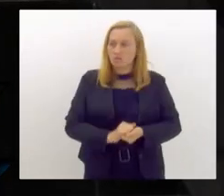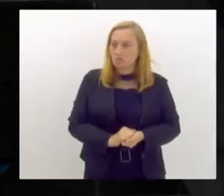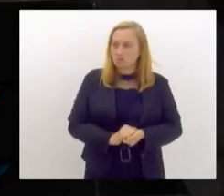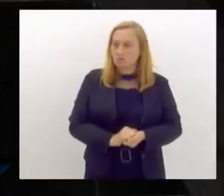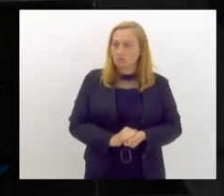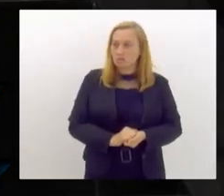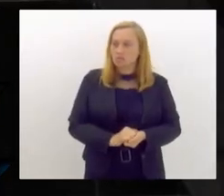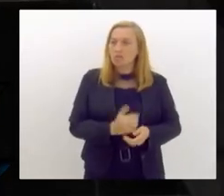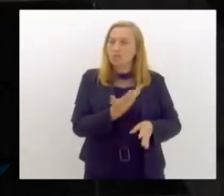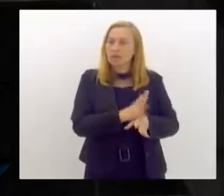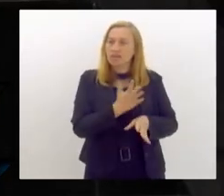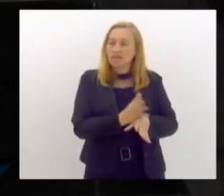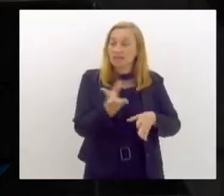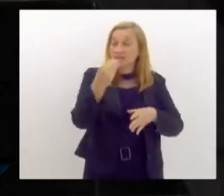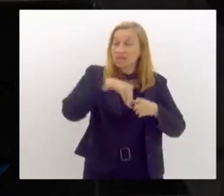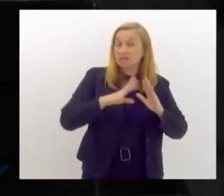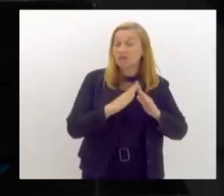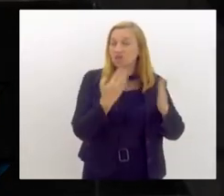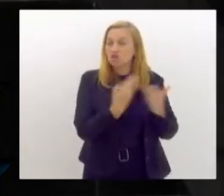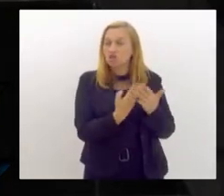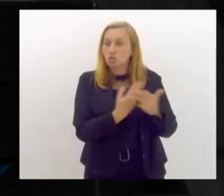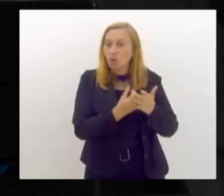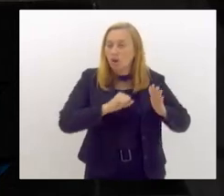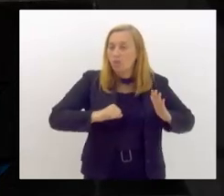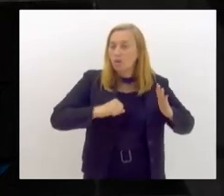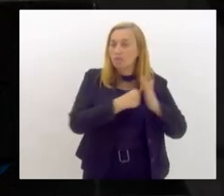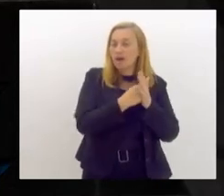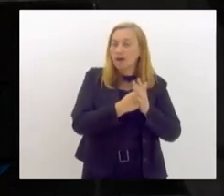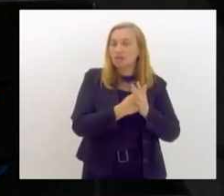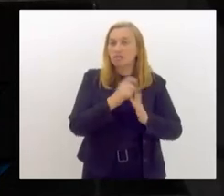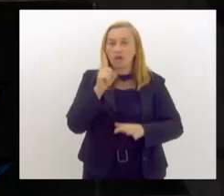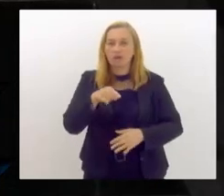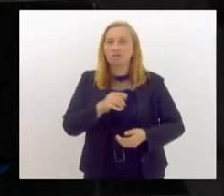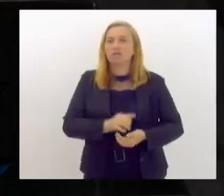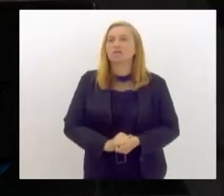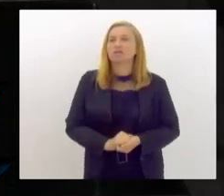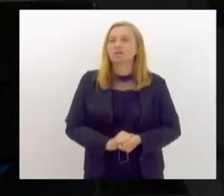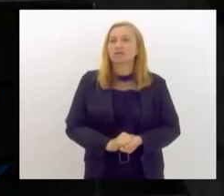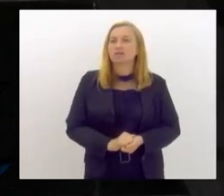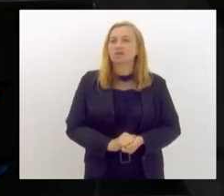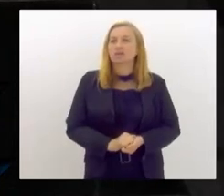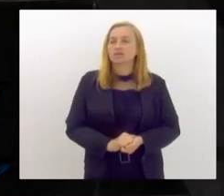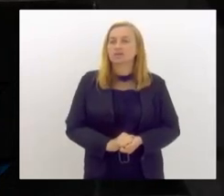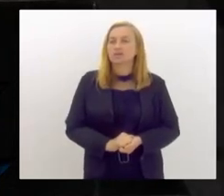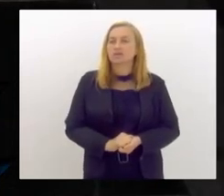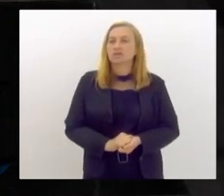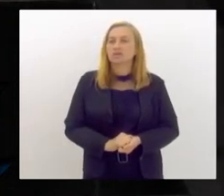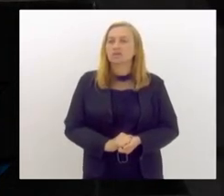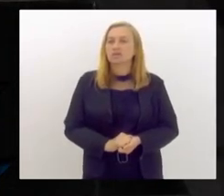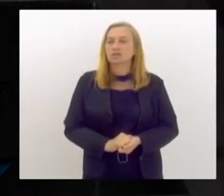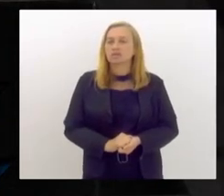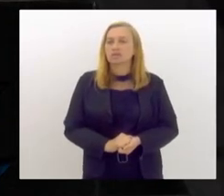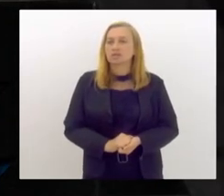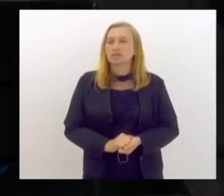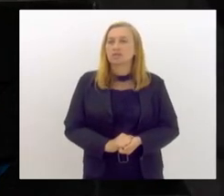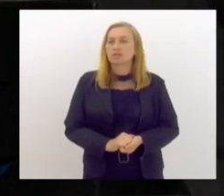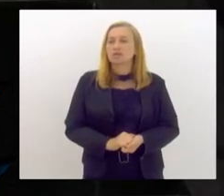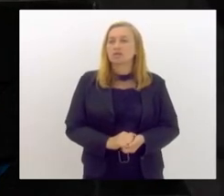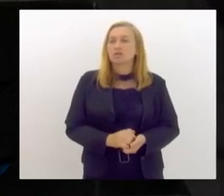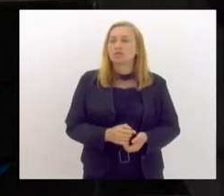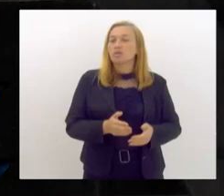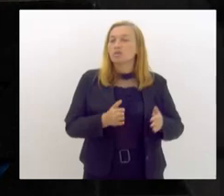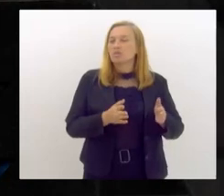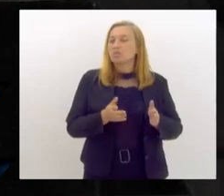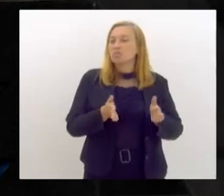acolhem a diversidade. Os impactos disso são a mencionada baixíssima expectativa de vida, em torno